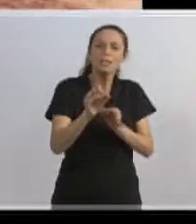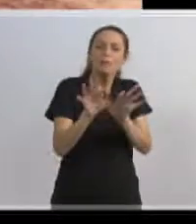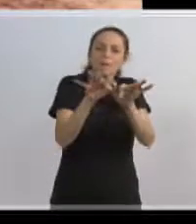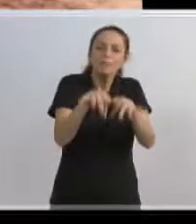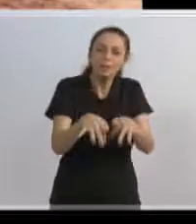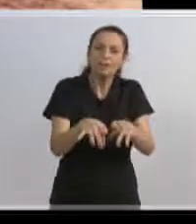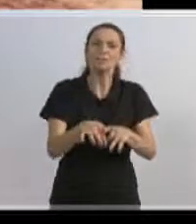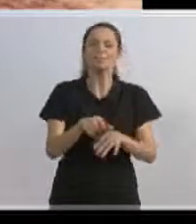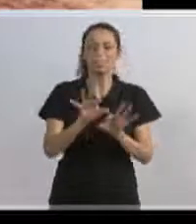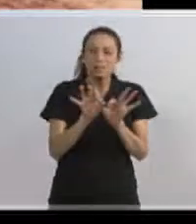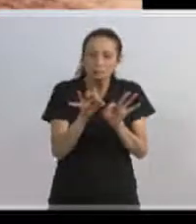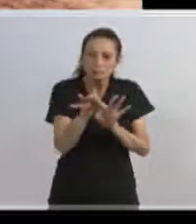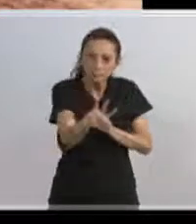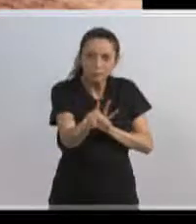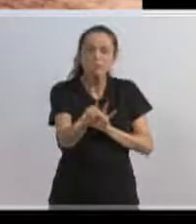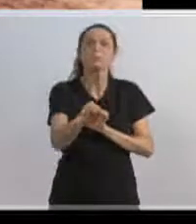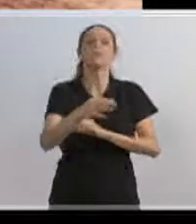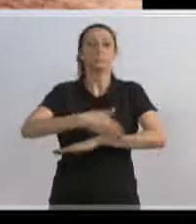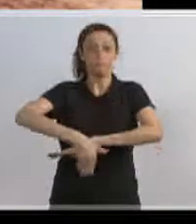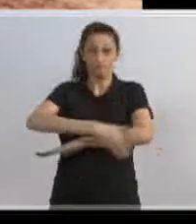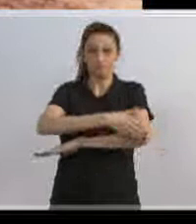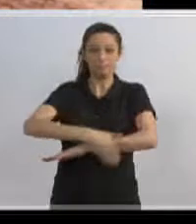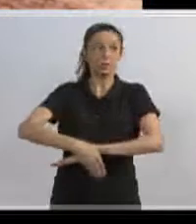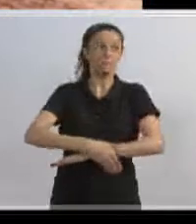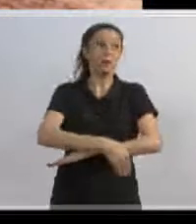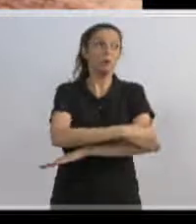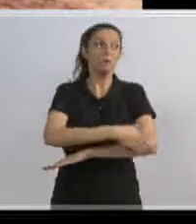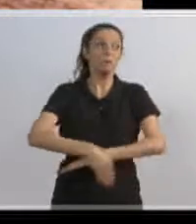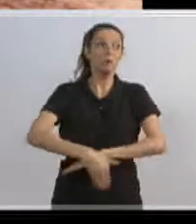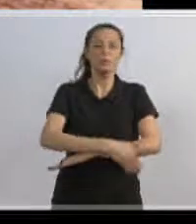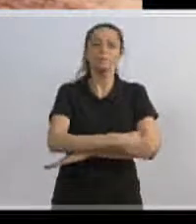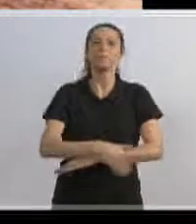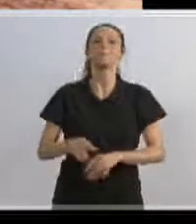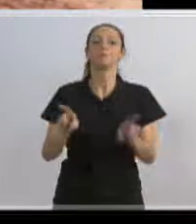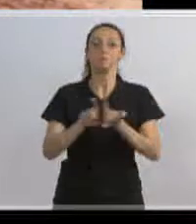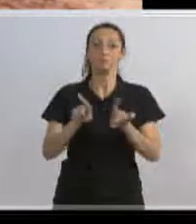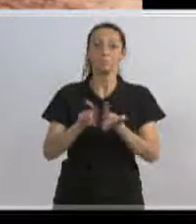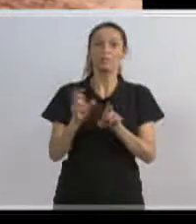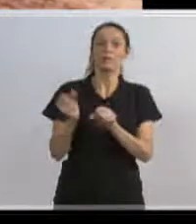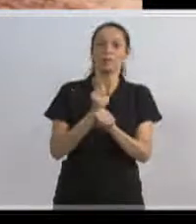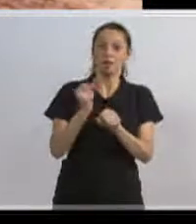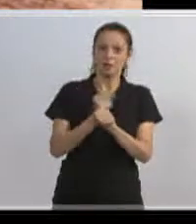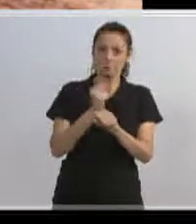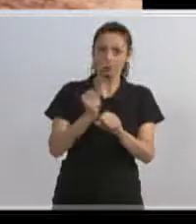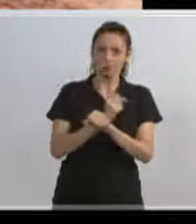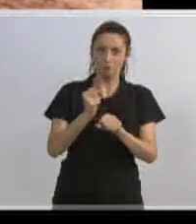Na verdade, agora estamos ainda na obra que estão sendo investido